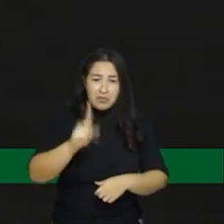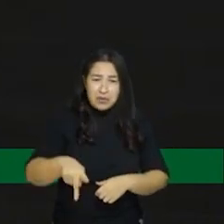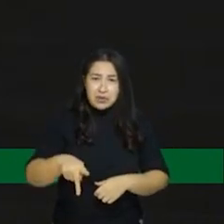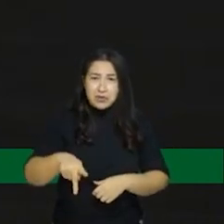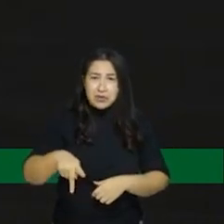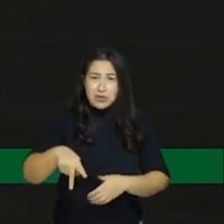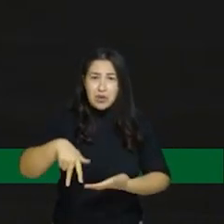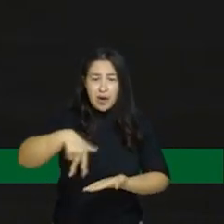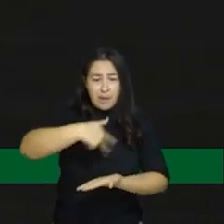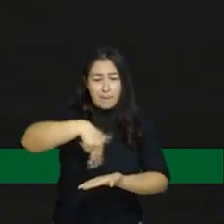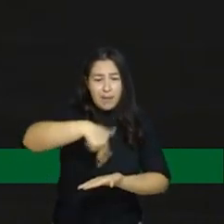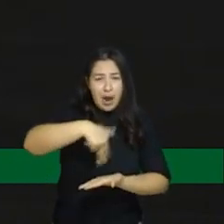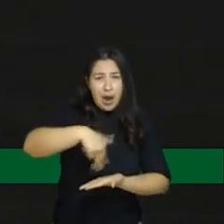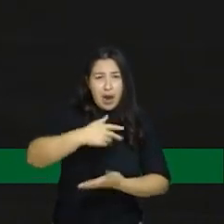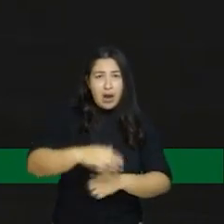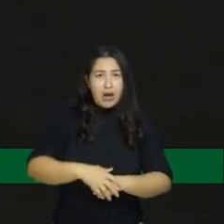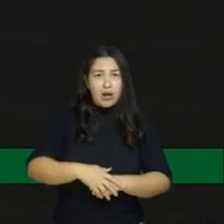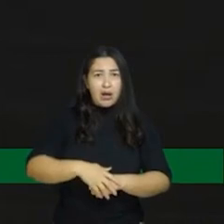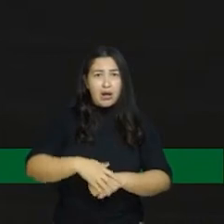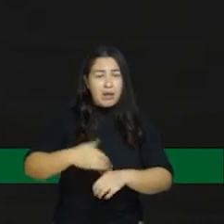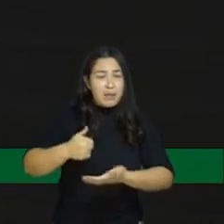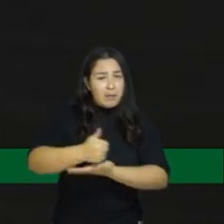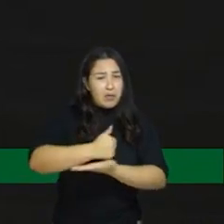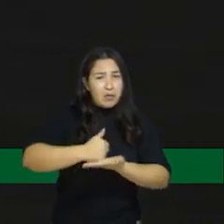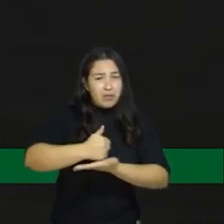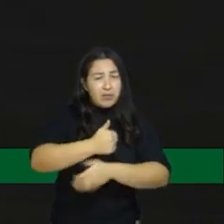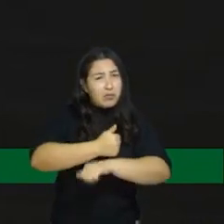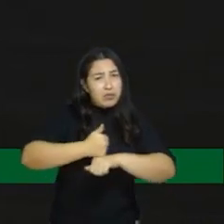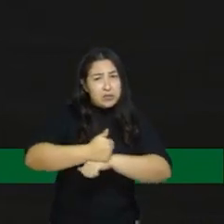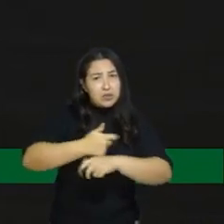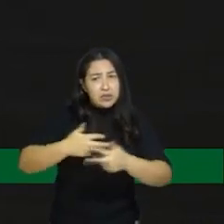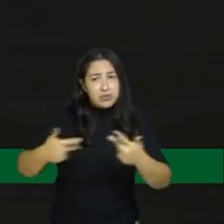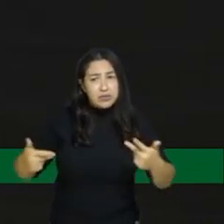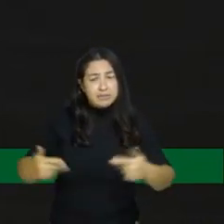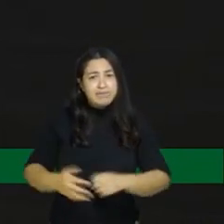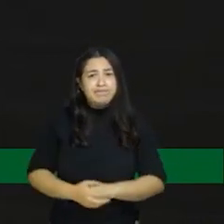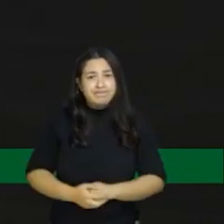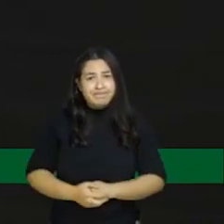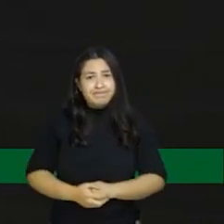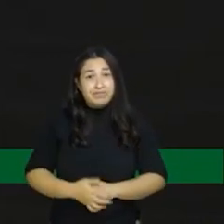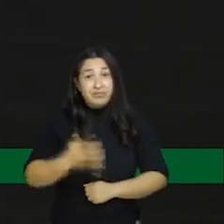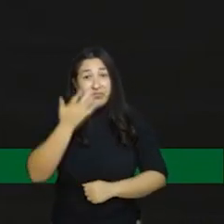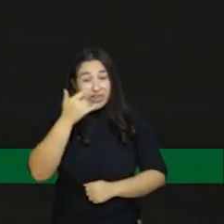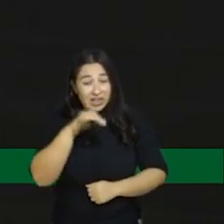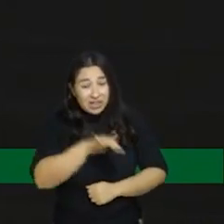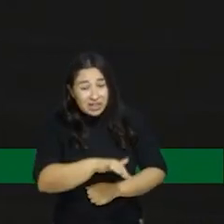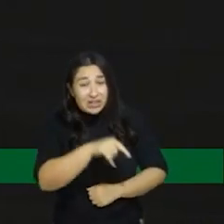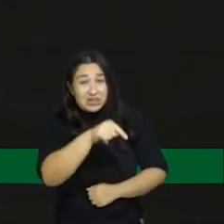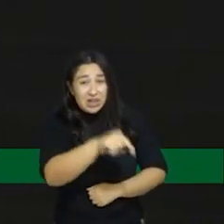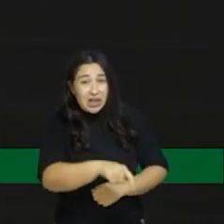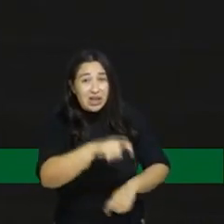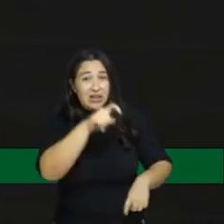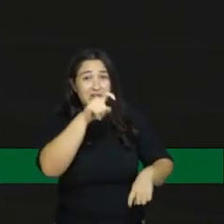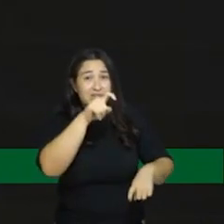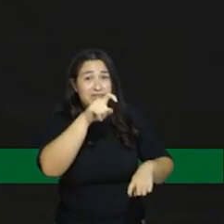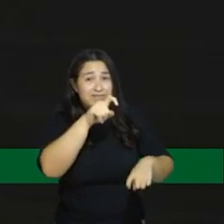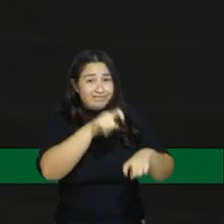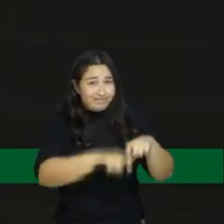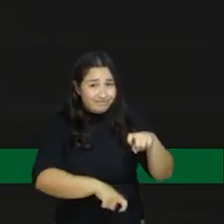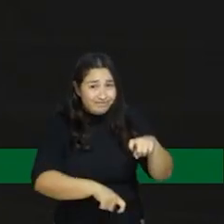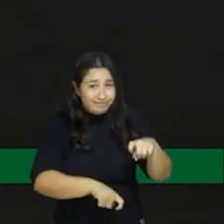profissional. E quando uma vítima, quando uma criança, ela é violentada, repito, todos